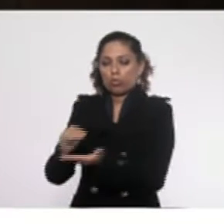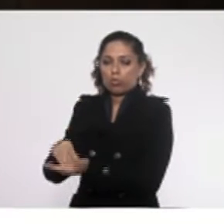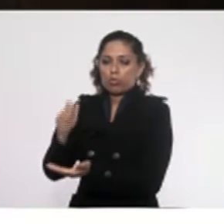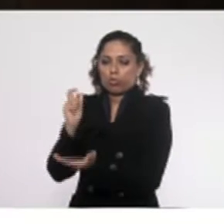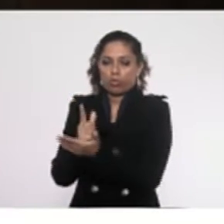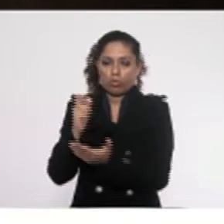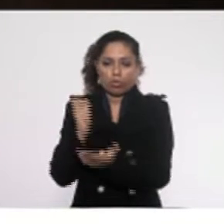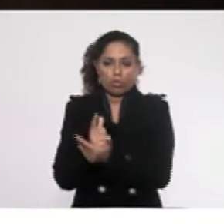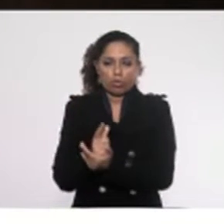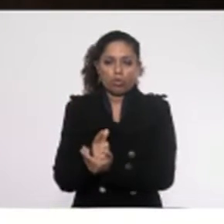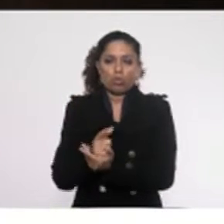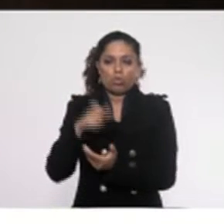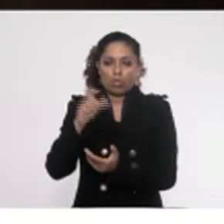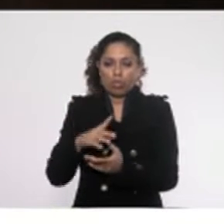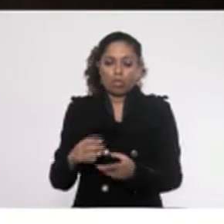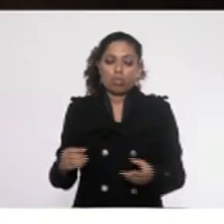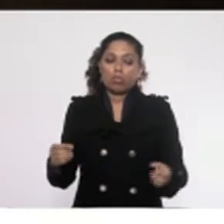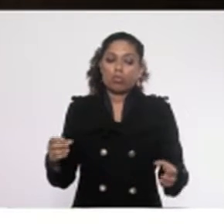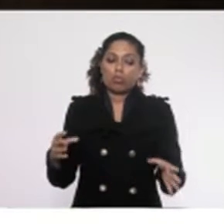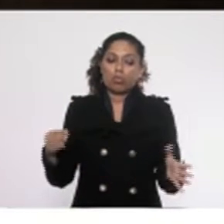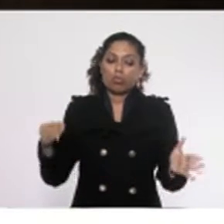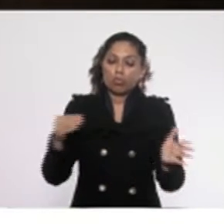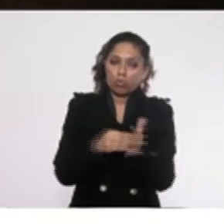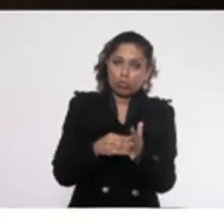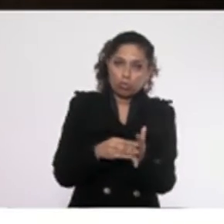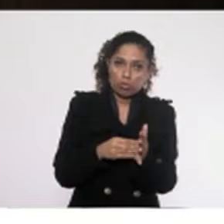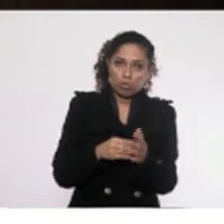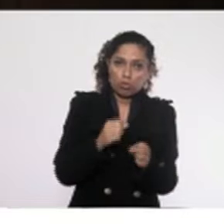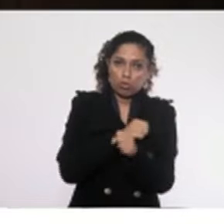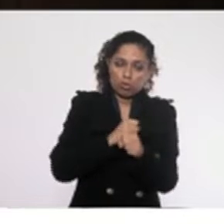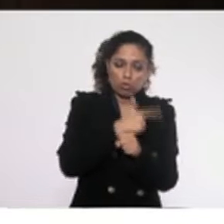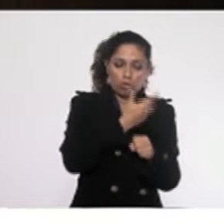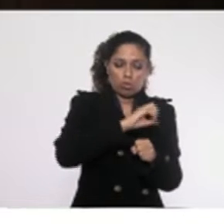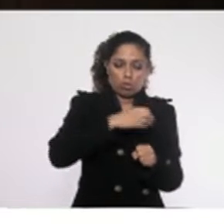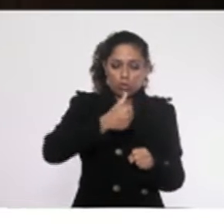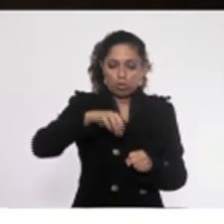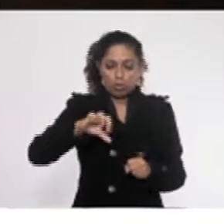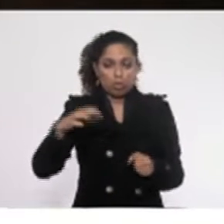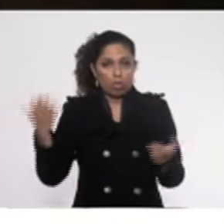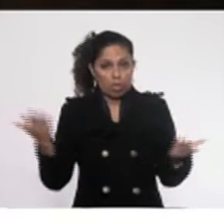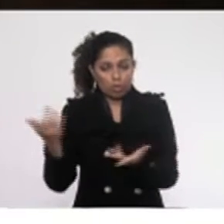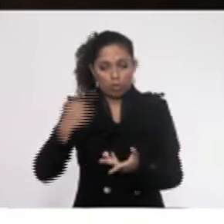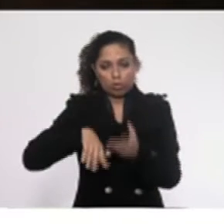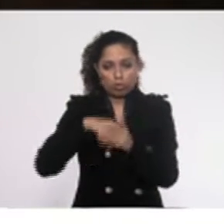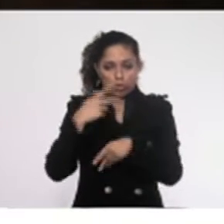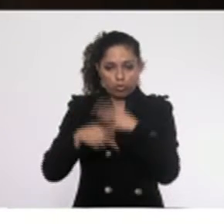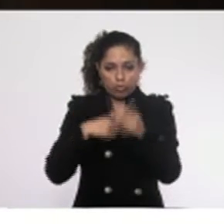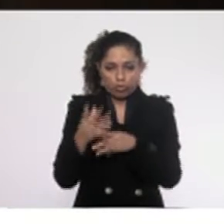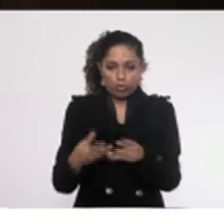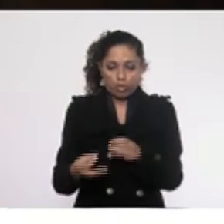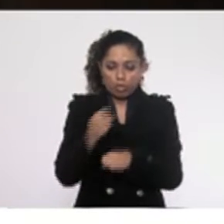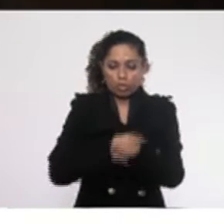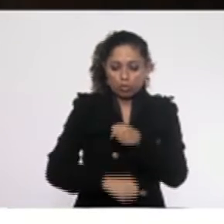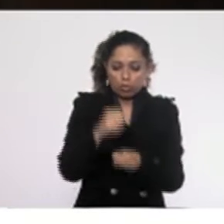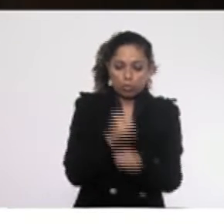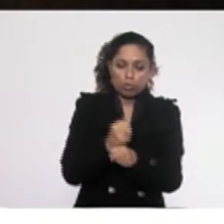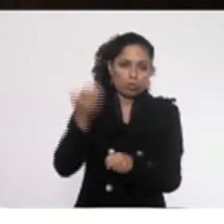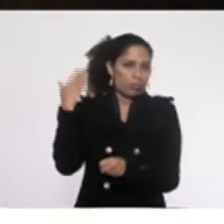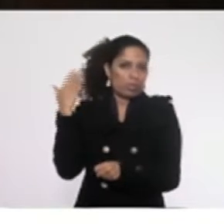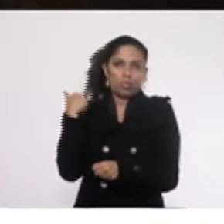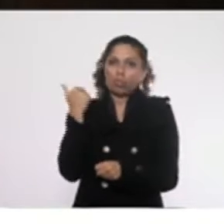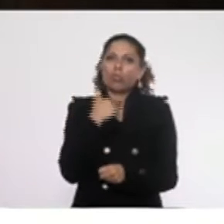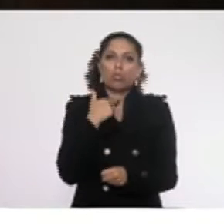ela é feita ao final do exercício, 2019, e, no entanto, impossível de ser colocado no ano anterior. Então, nós